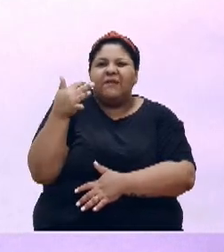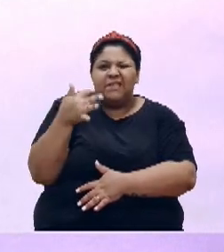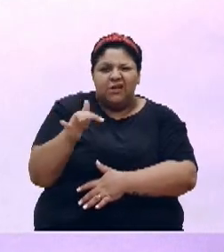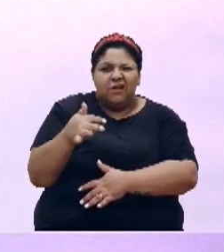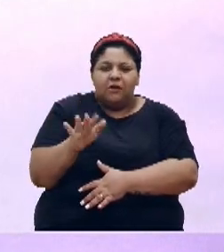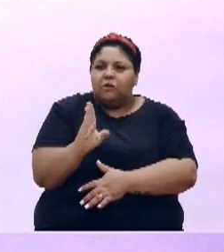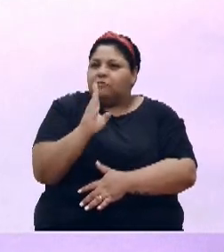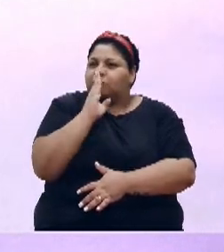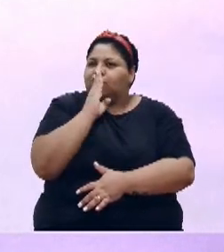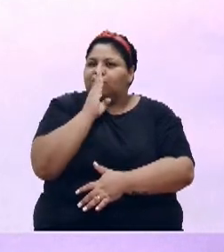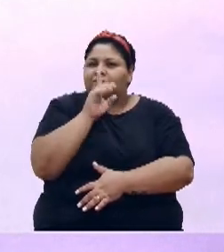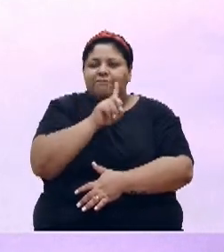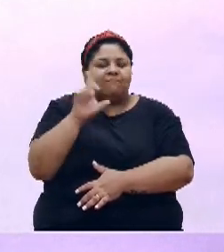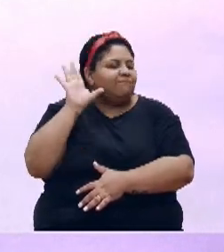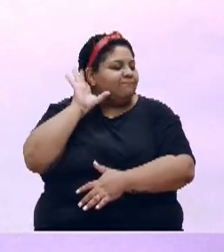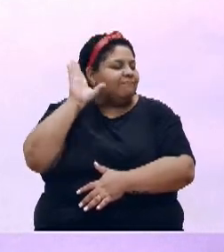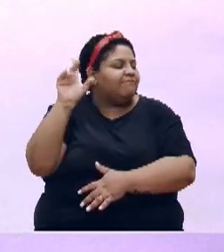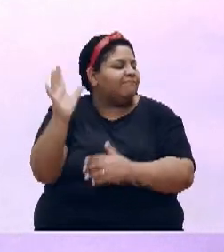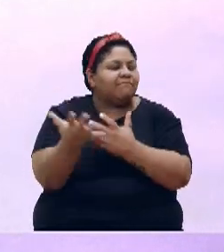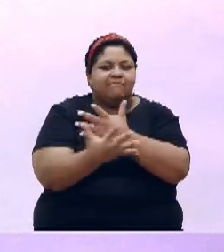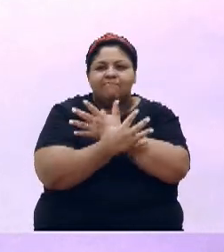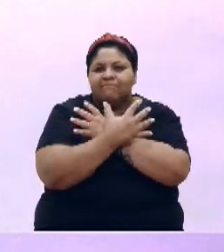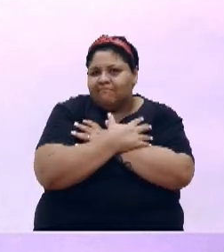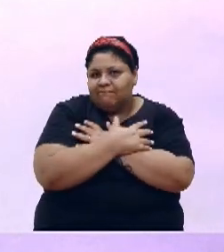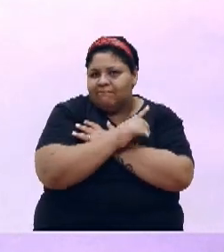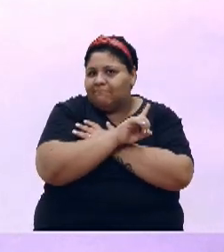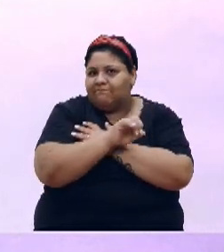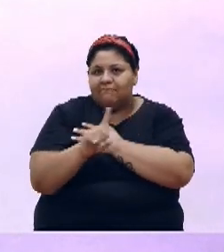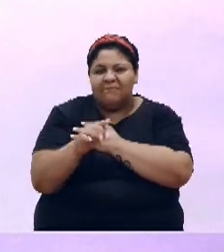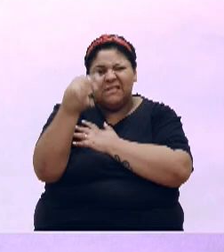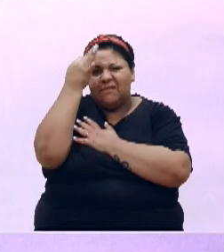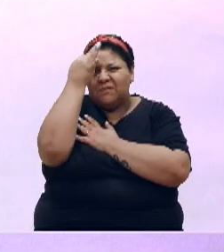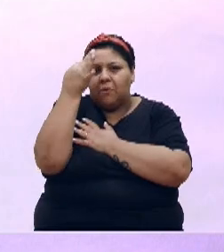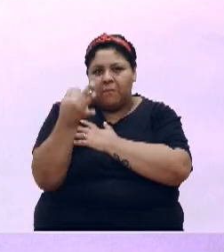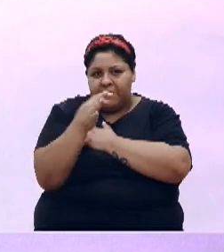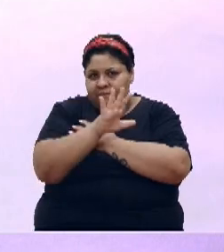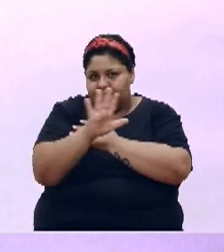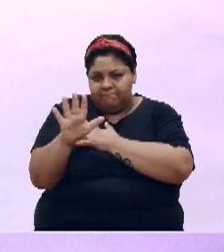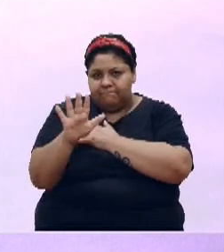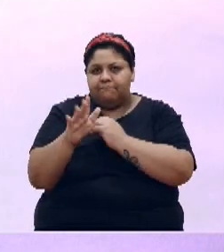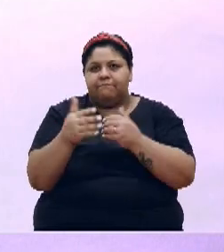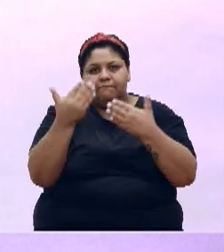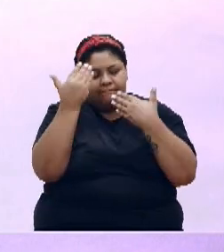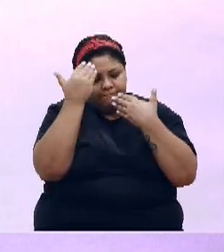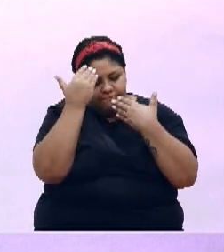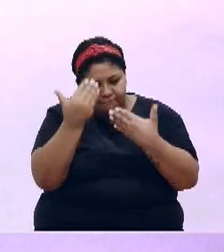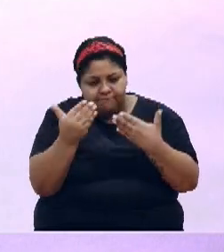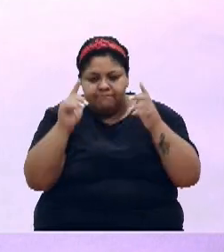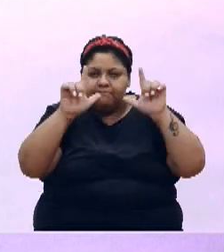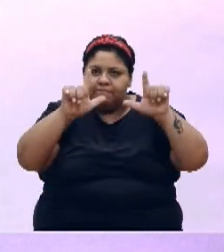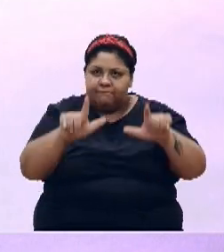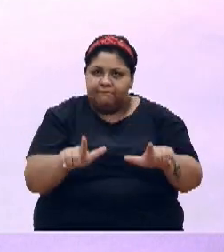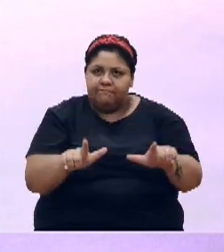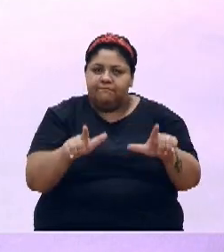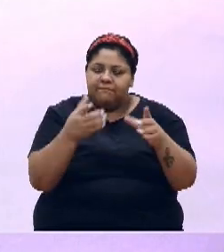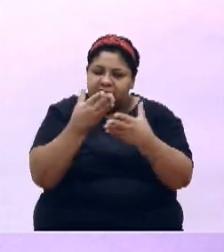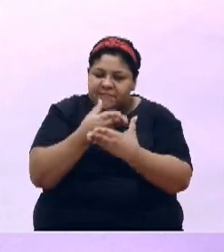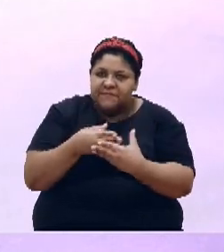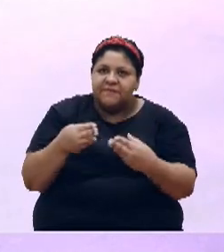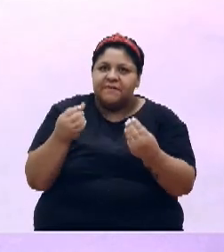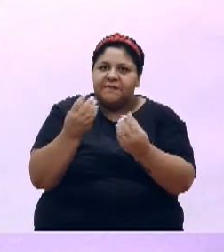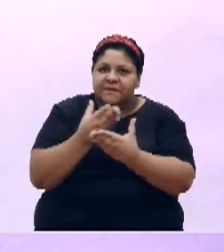que não são ouvidas, não são acolhidas e não são compreendidas, né? Então, obrigada por esse espaço sensível